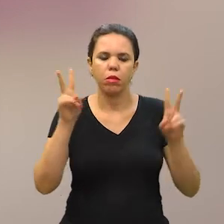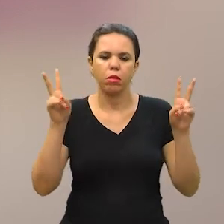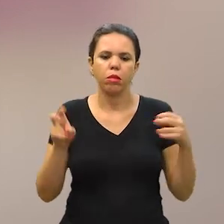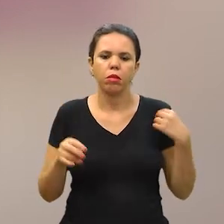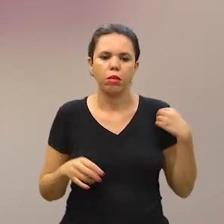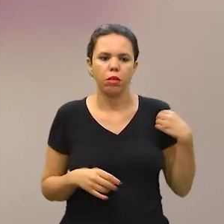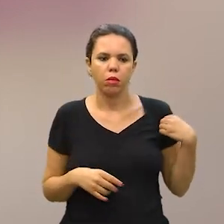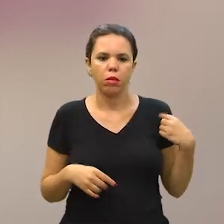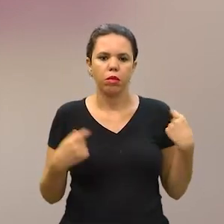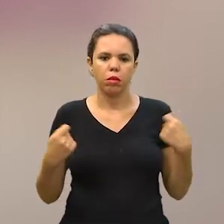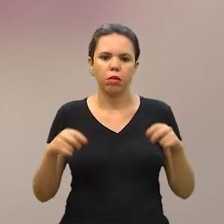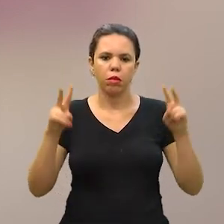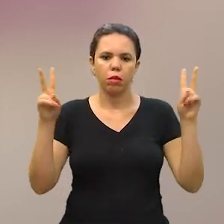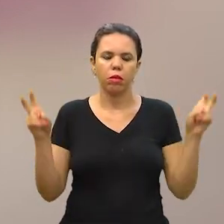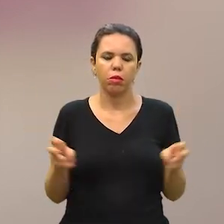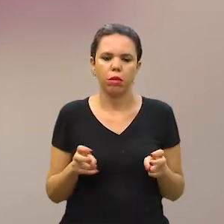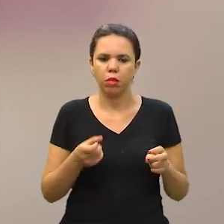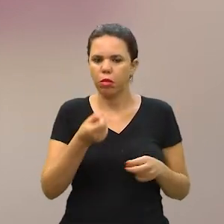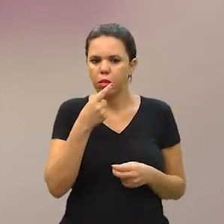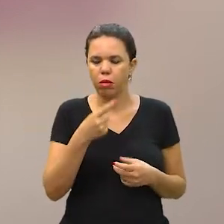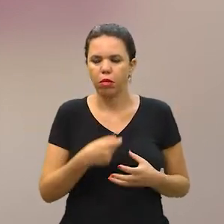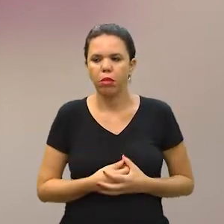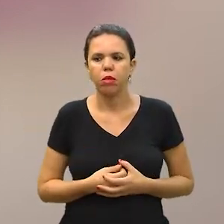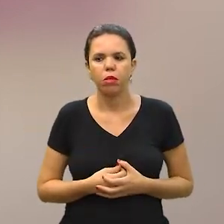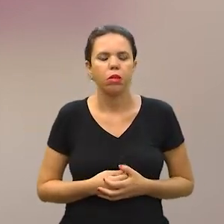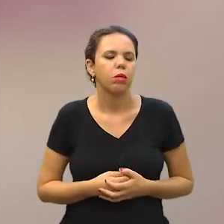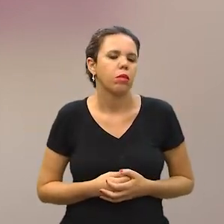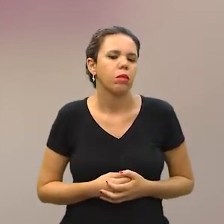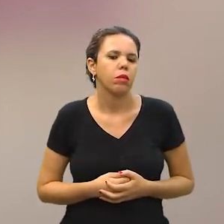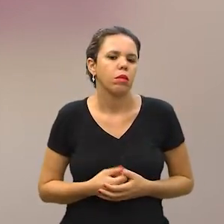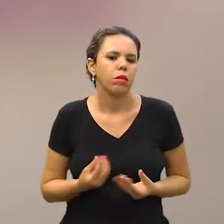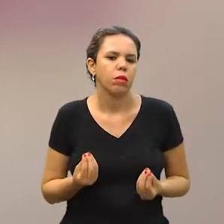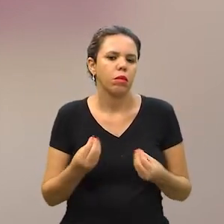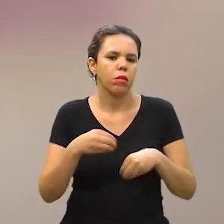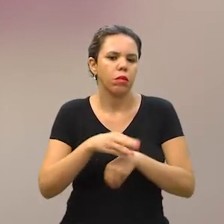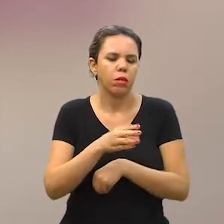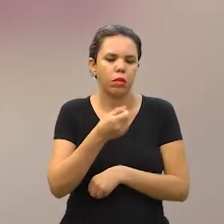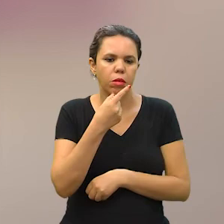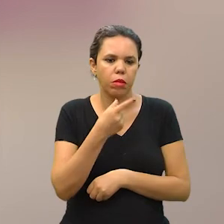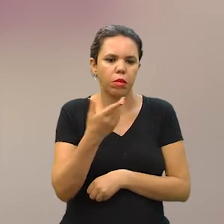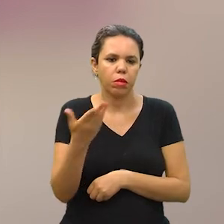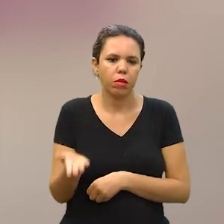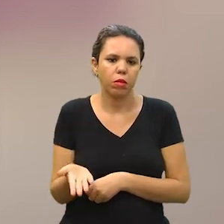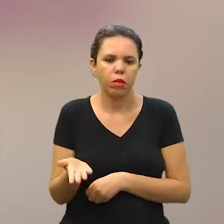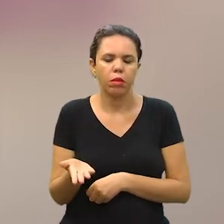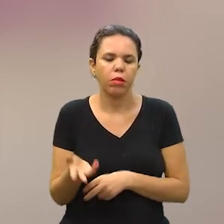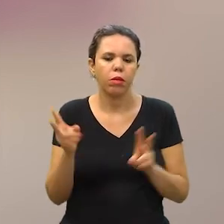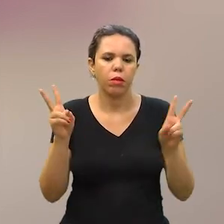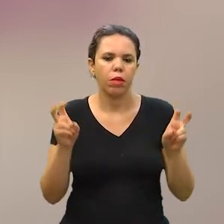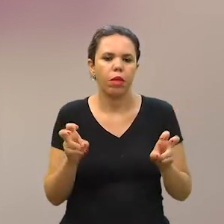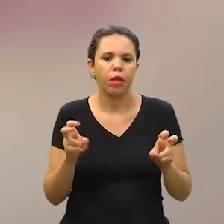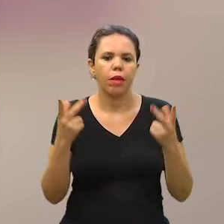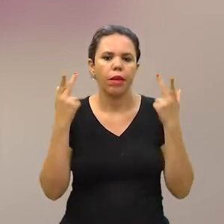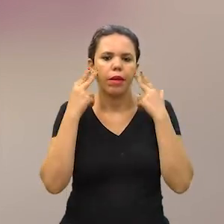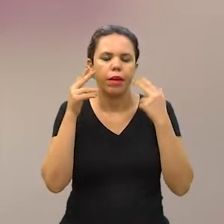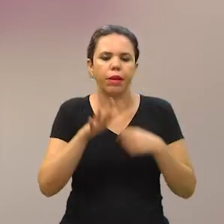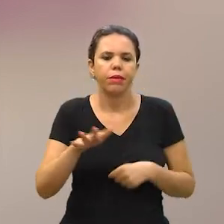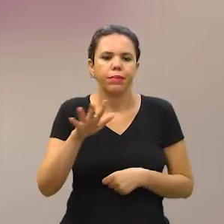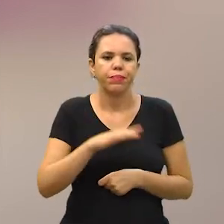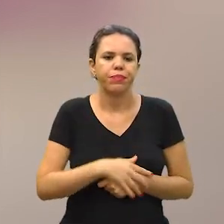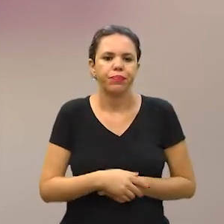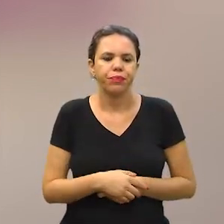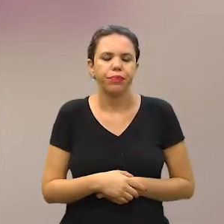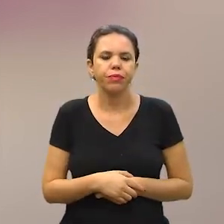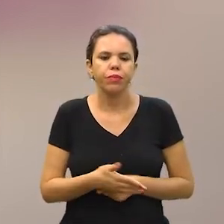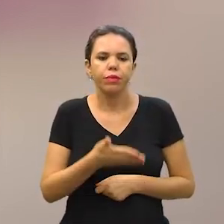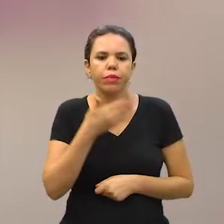questões, porque assim, quando é mais relacionado à medicação, a gente fornece a medicação e é mais uma questão orgânica, a gente